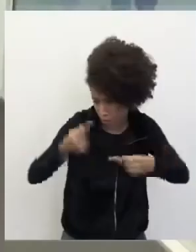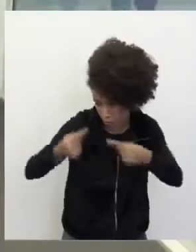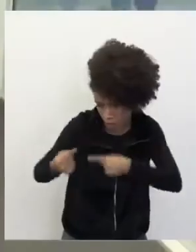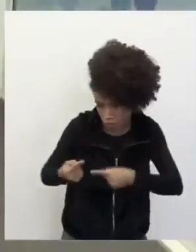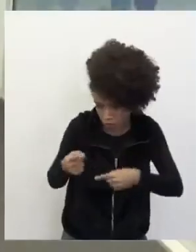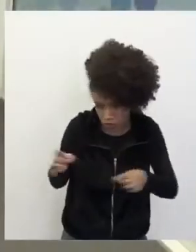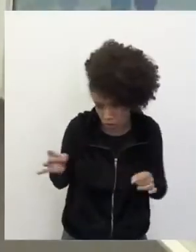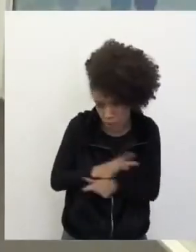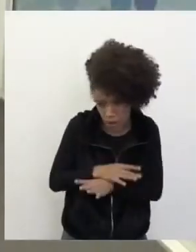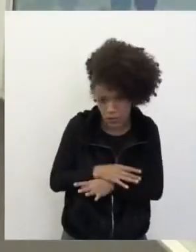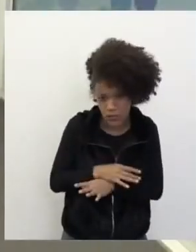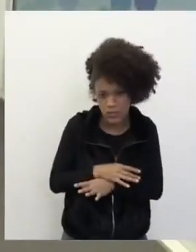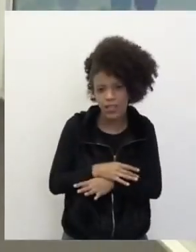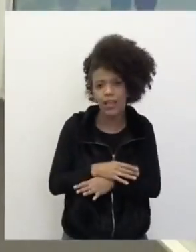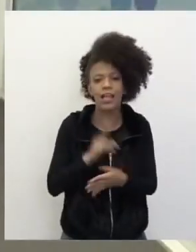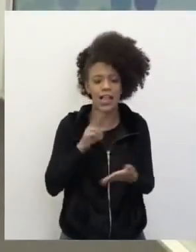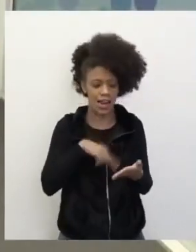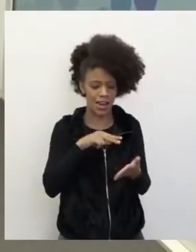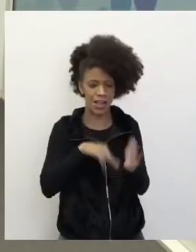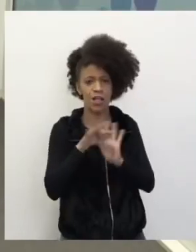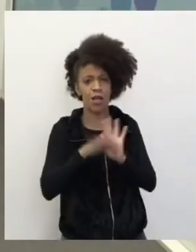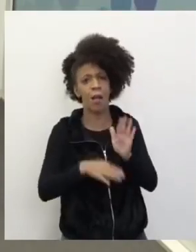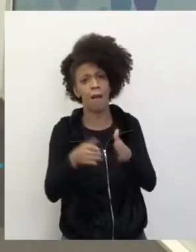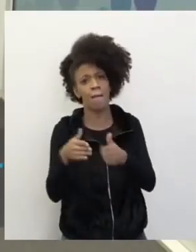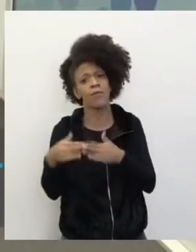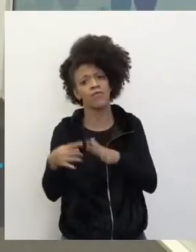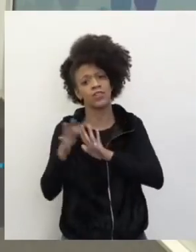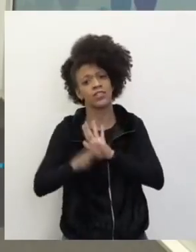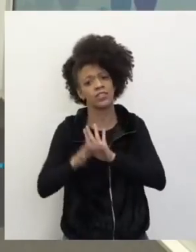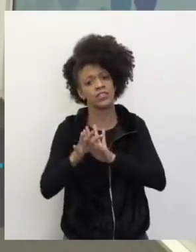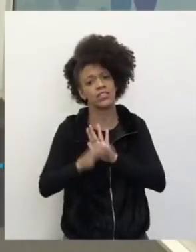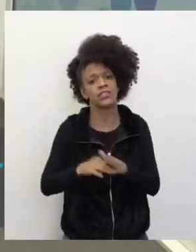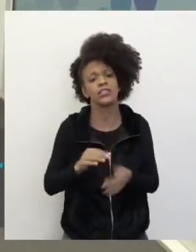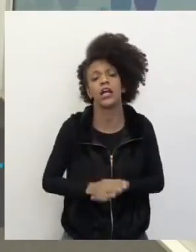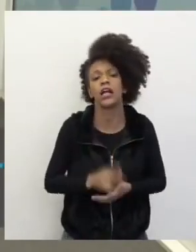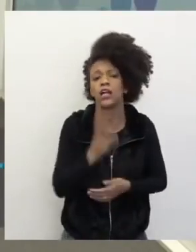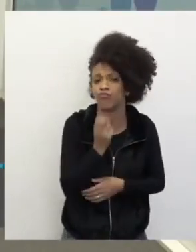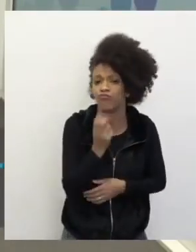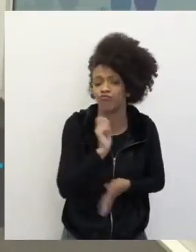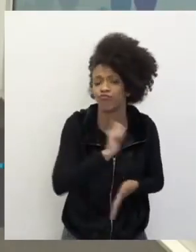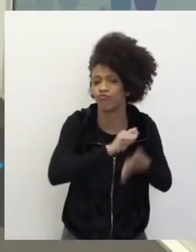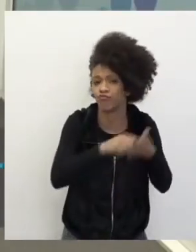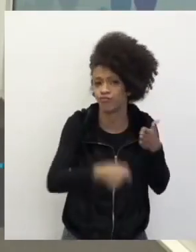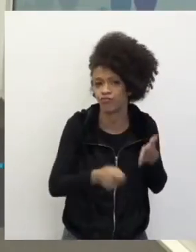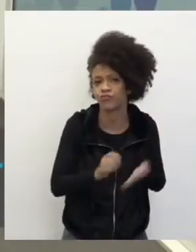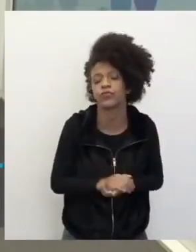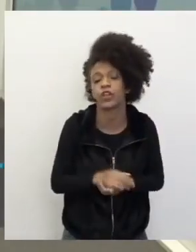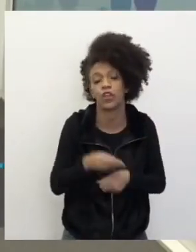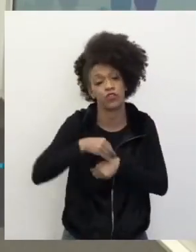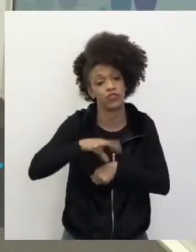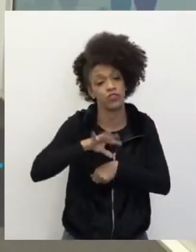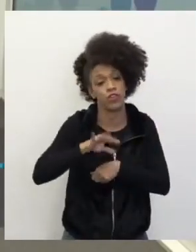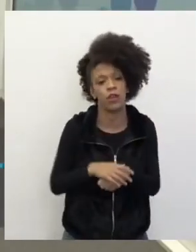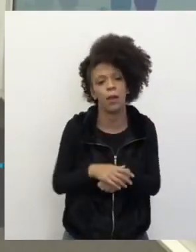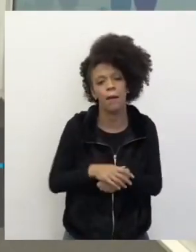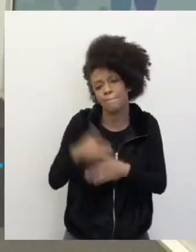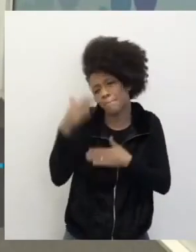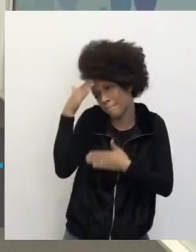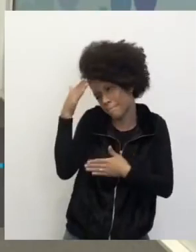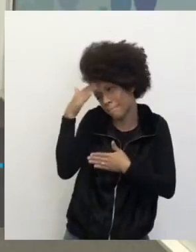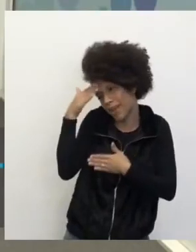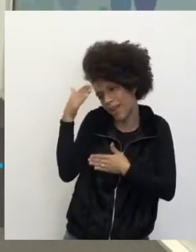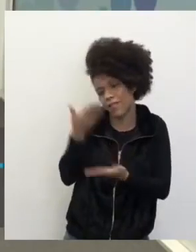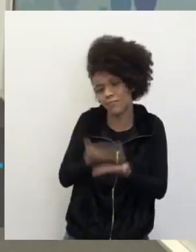Estamos relendo o texto, por favor, releia aí, Noite de Almirante Machado de Assis. É isso aí, Mauro, deixa a dica aí, ó, obrigada pela aula,